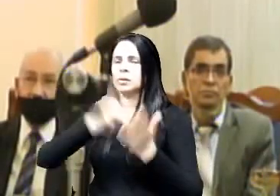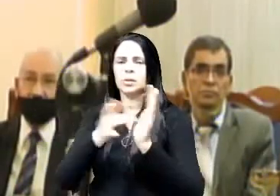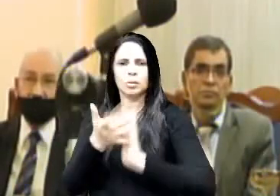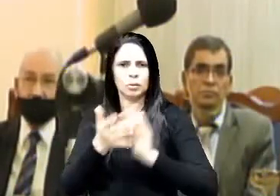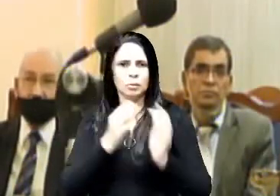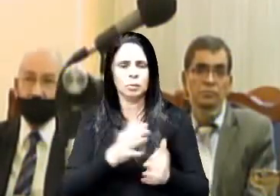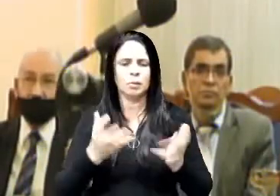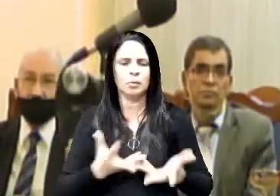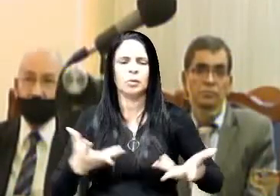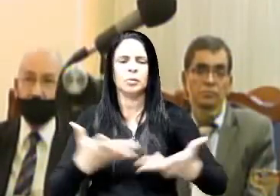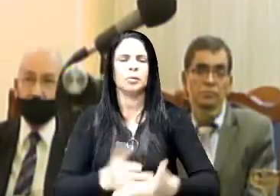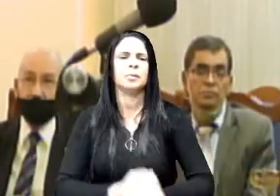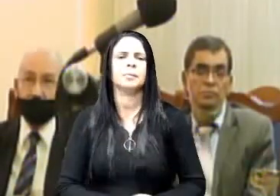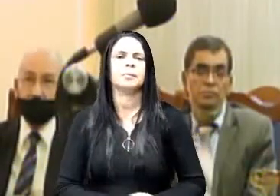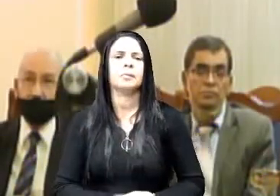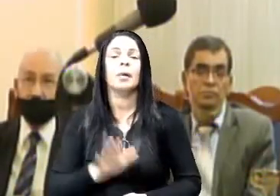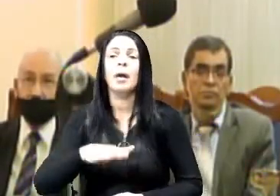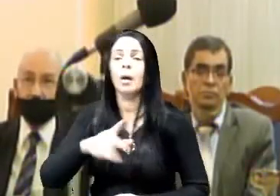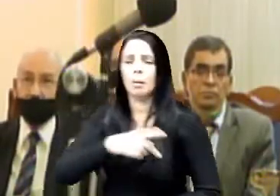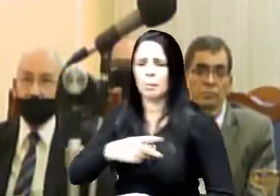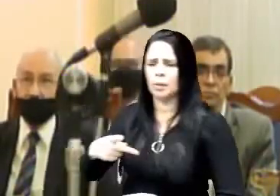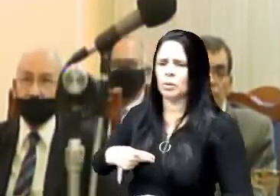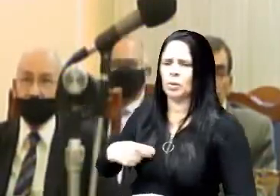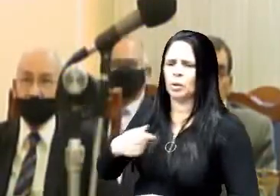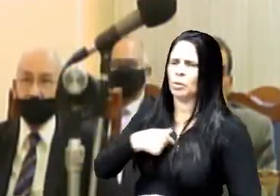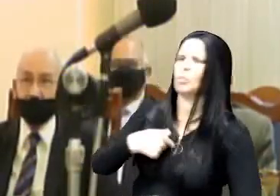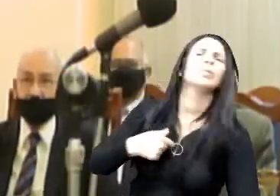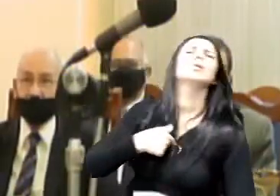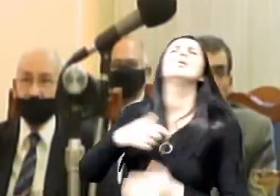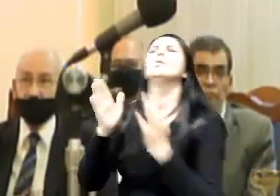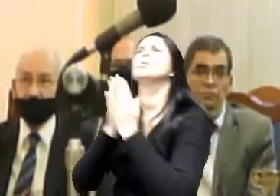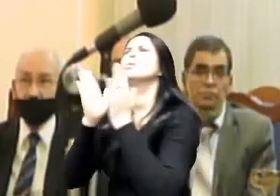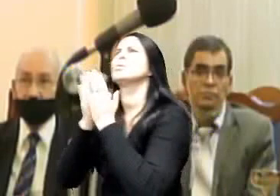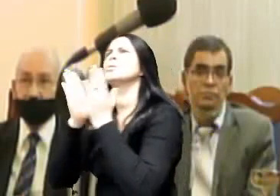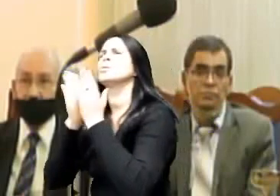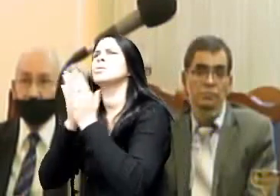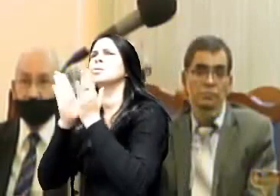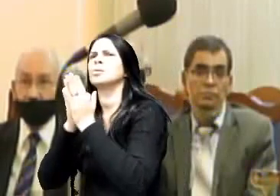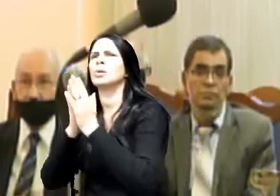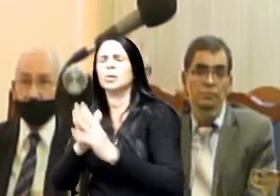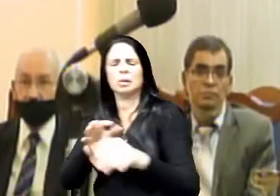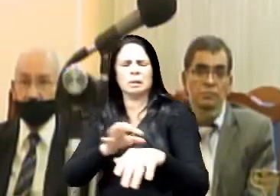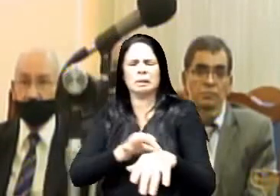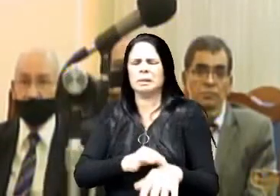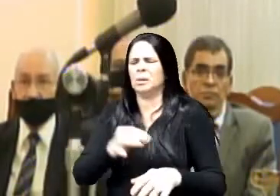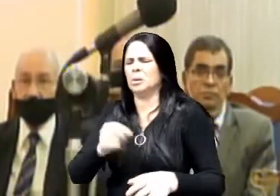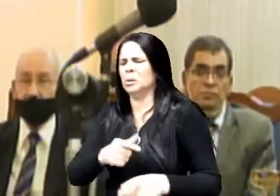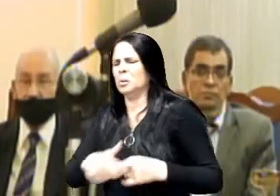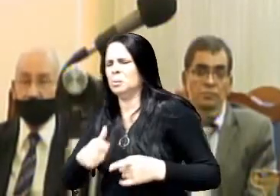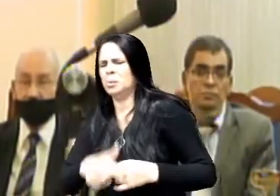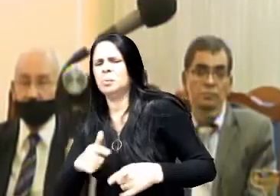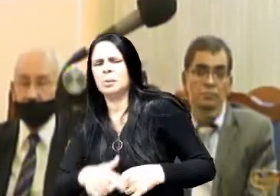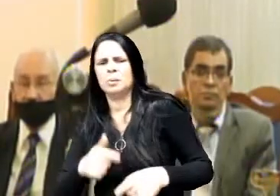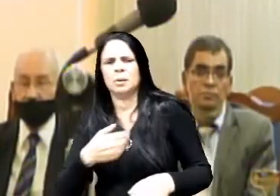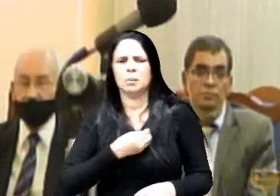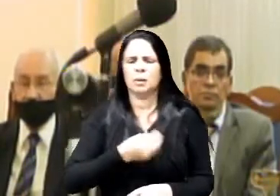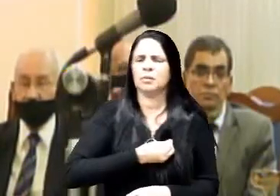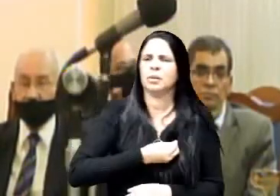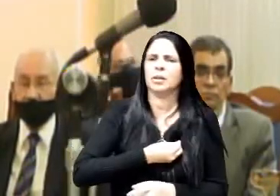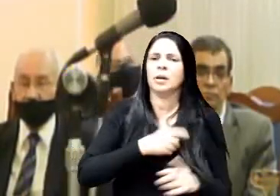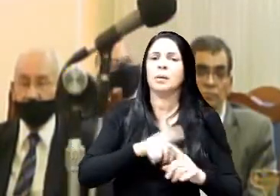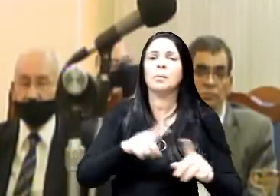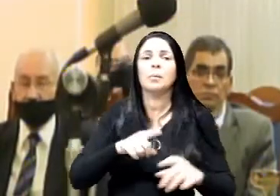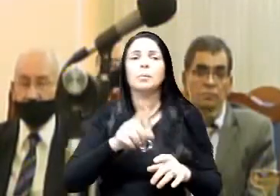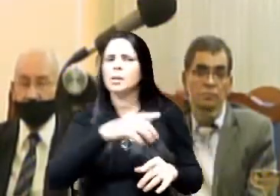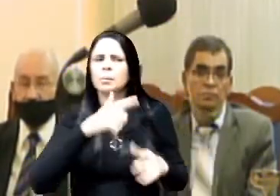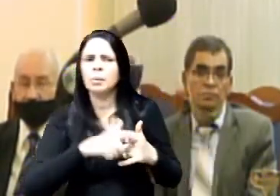Pastor, eu estou orando para Deus tirar um espinho da carne. Tem problema não. Se ele não tirou, não desanime. Porque quando ele não tira